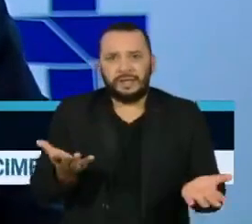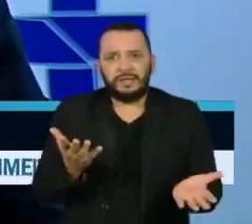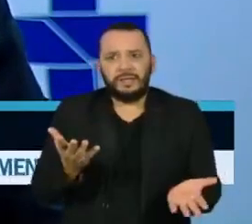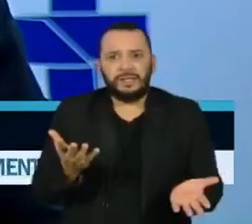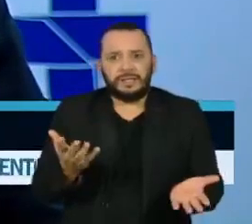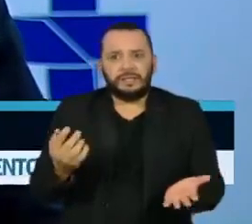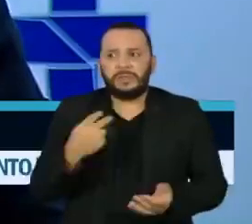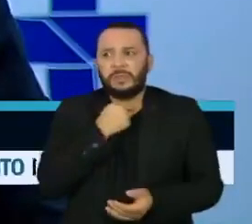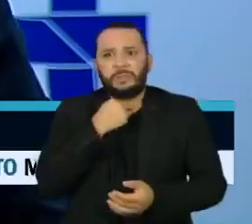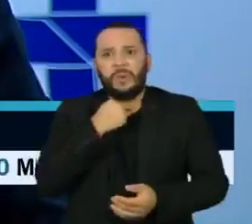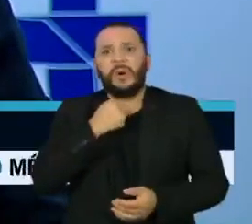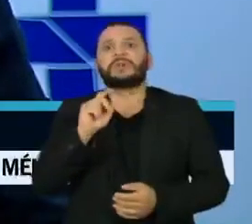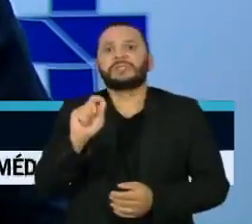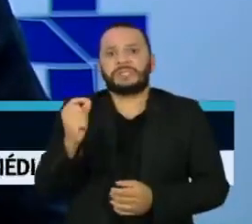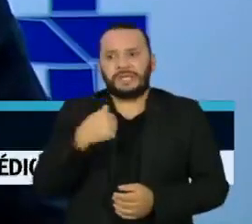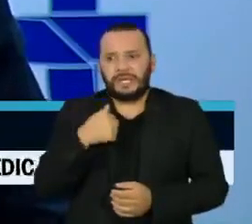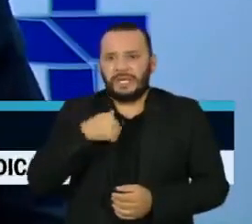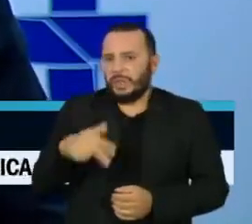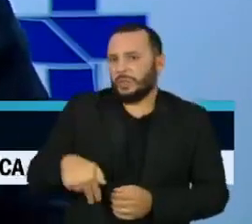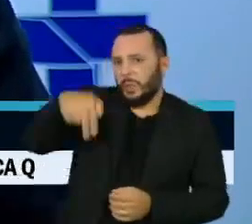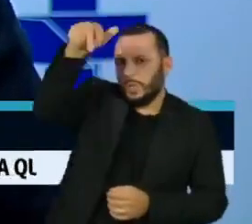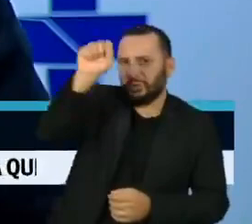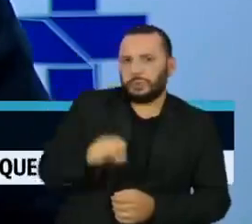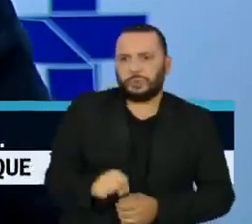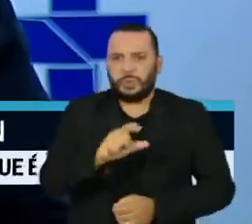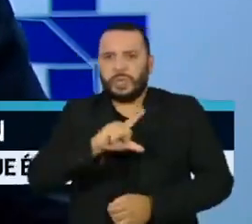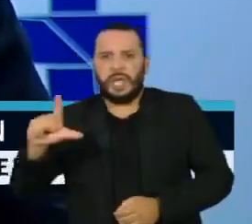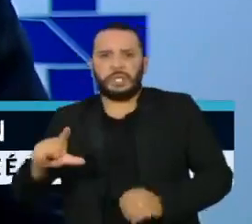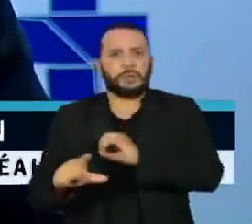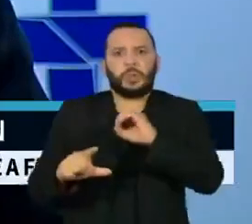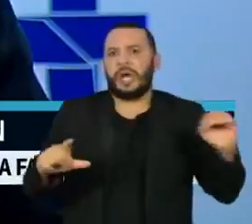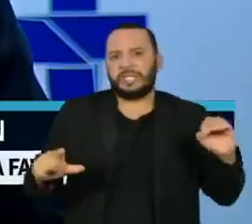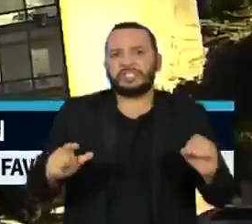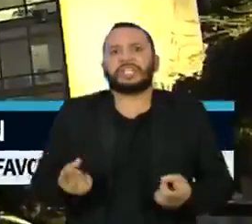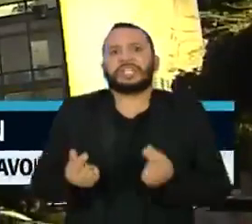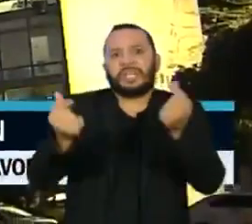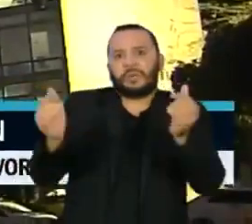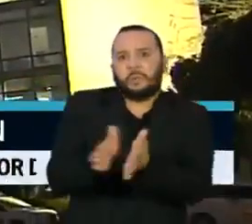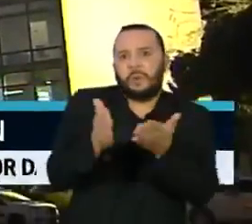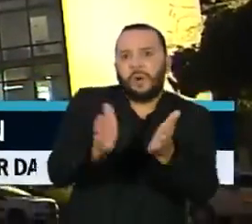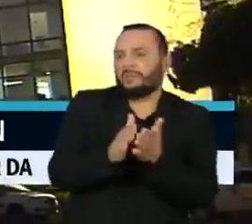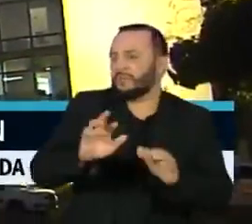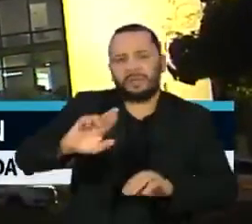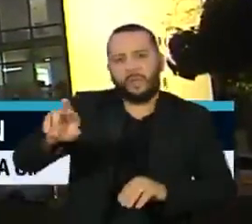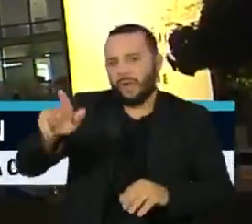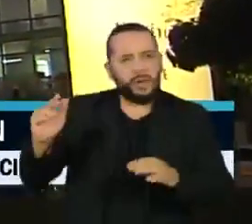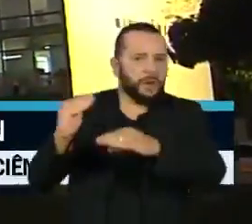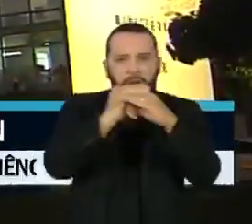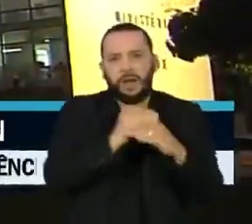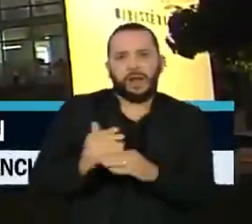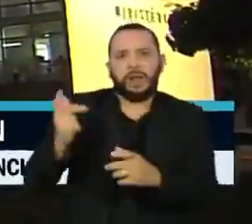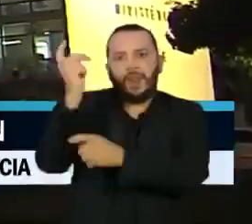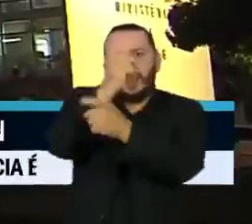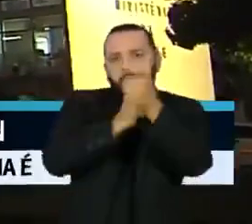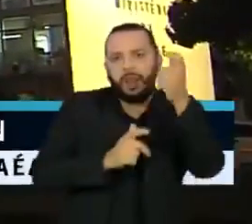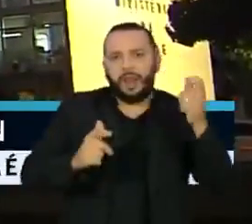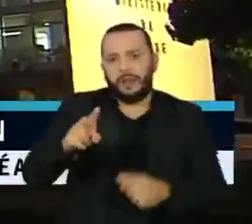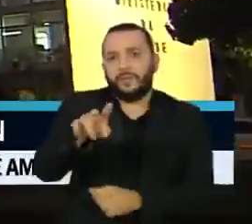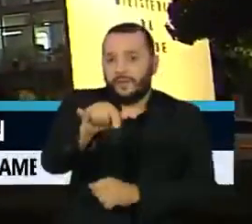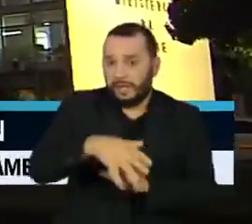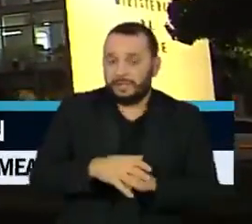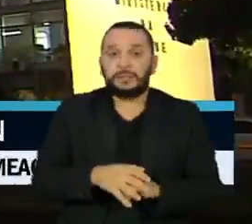haverá essa divisão entre norte, sul, leste, oeste, ricos e pobres. Pazuello também confirmou sua situação